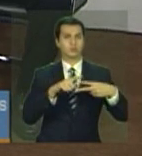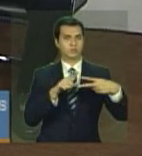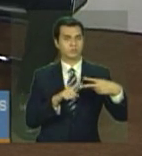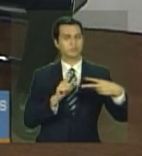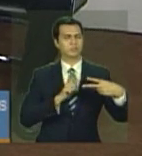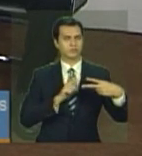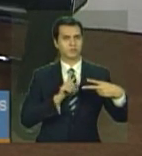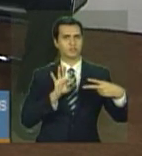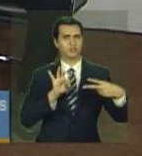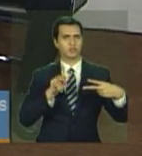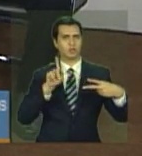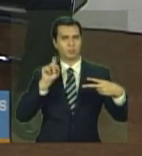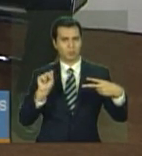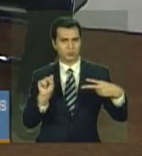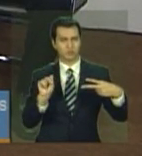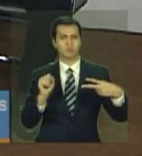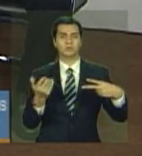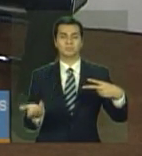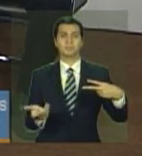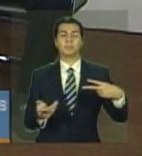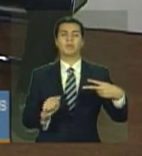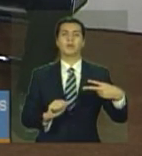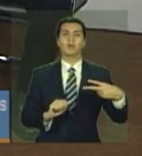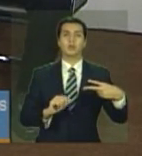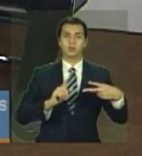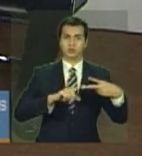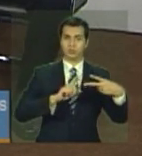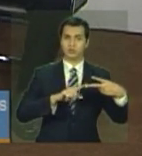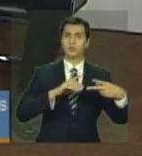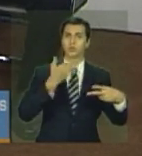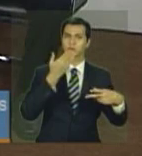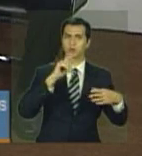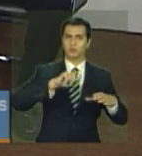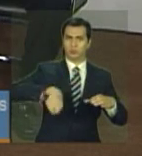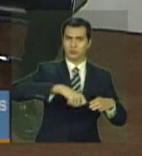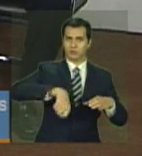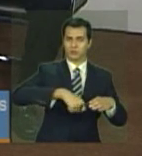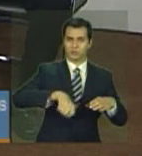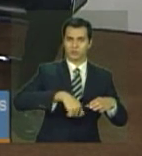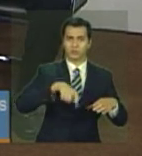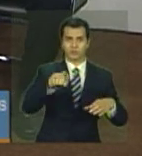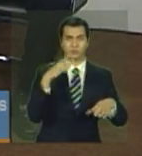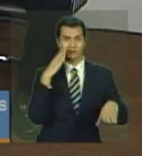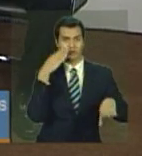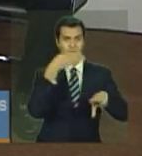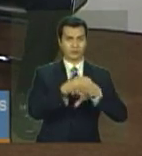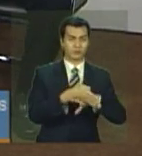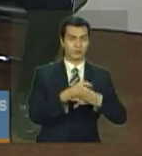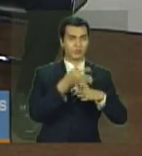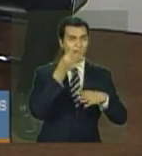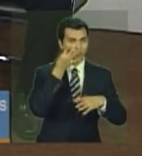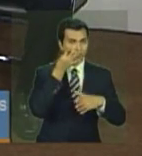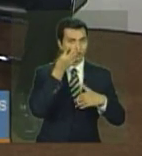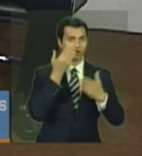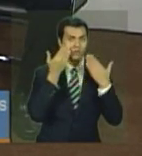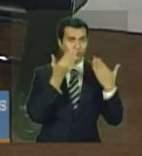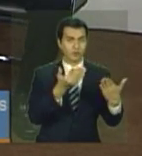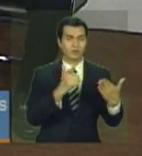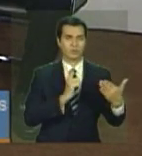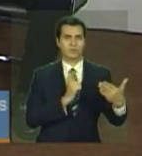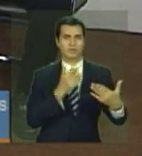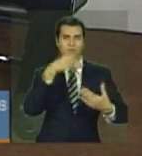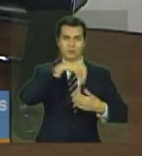né, da cozinha e do restaurante, é muito interessante, porque quando você vai olhar um restaurante desse que está mais próximo dos bairros,